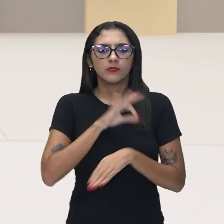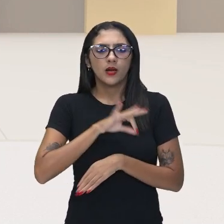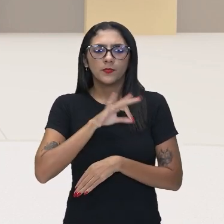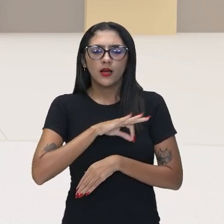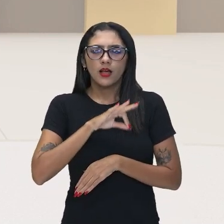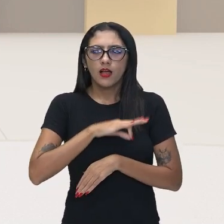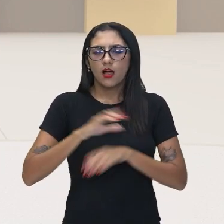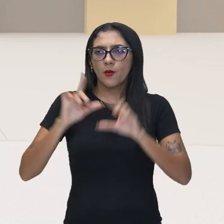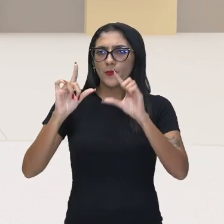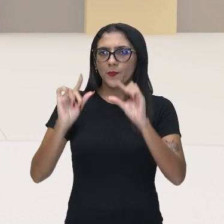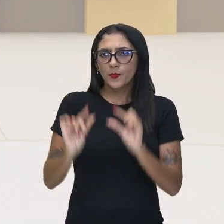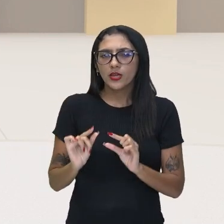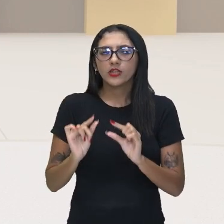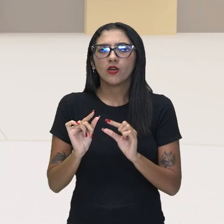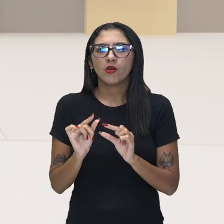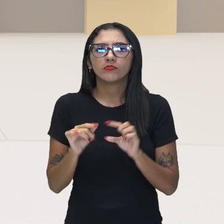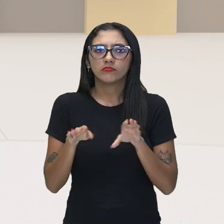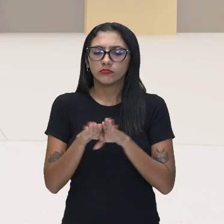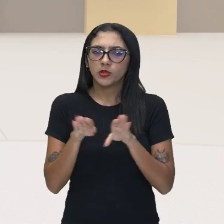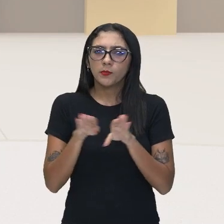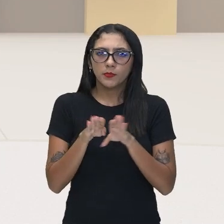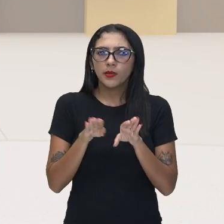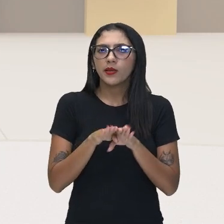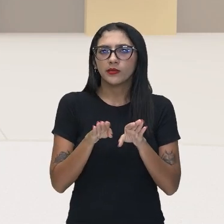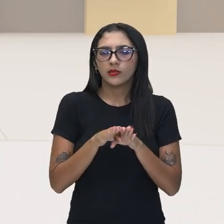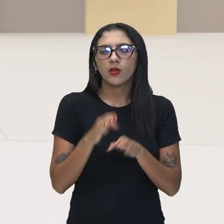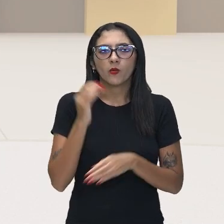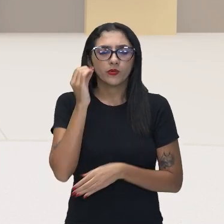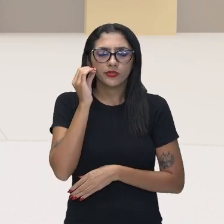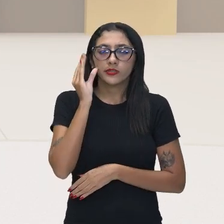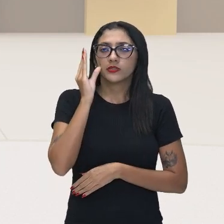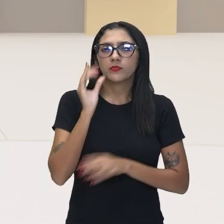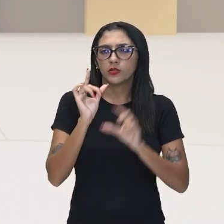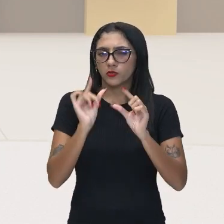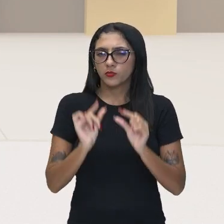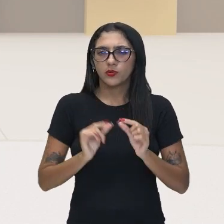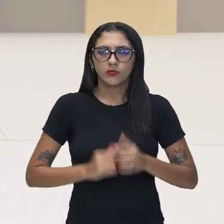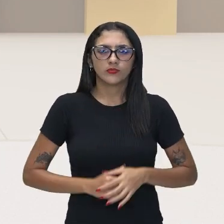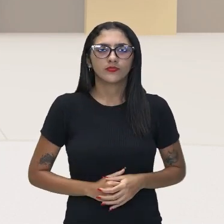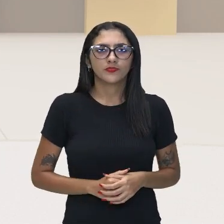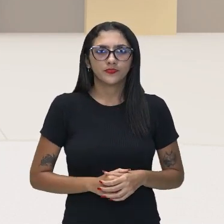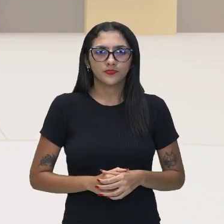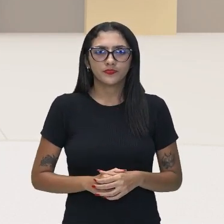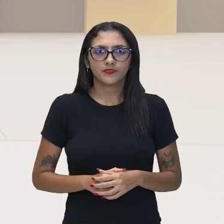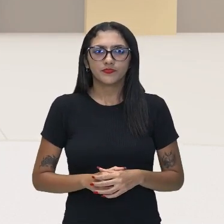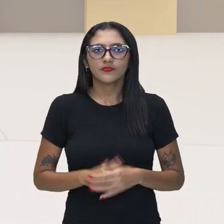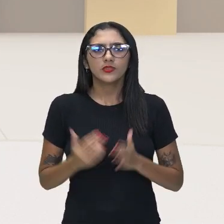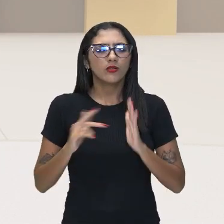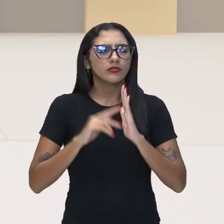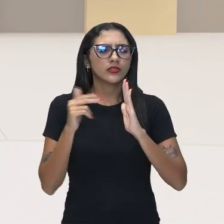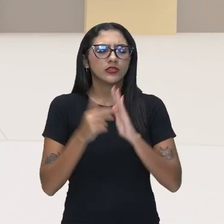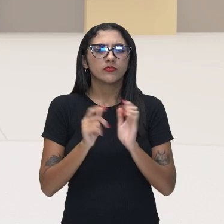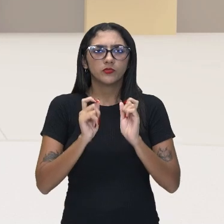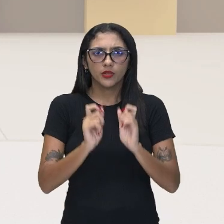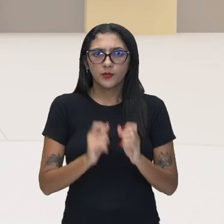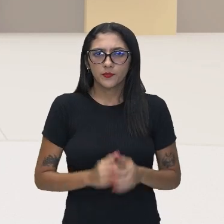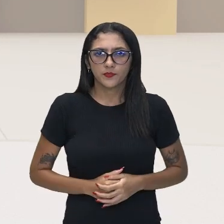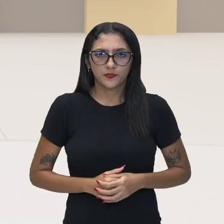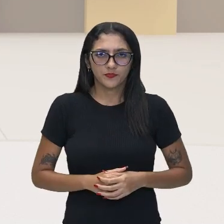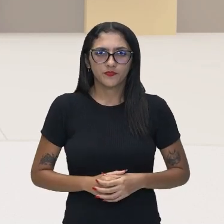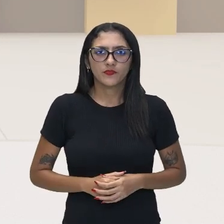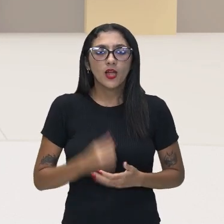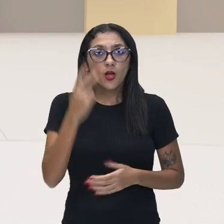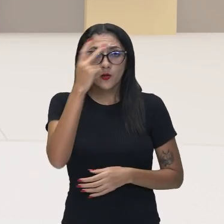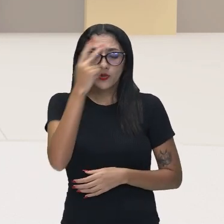salários tiveram as notas mais baixas. Então, o que isso significa? Significa que aquelas pessoas que